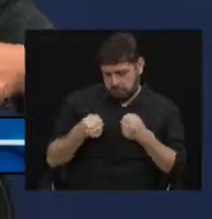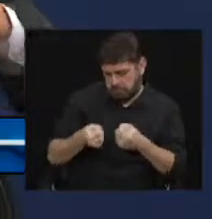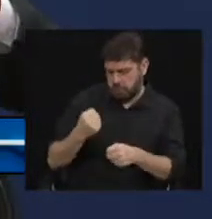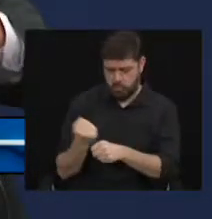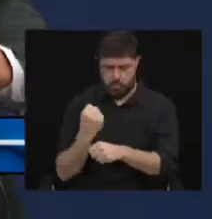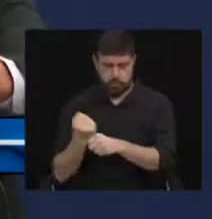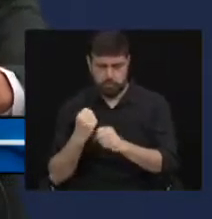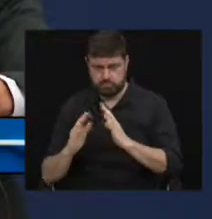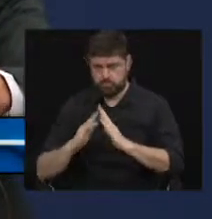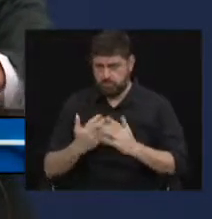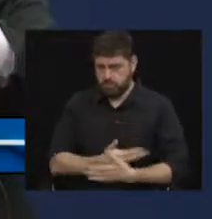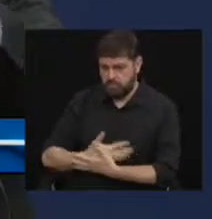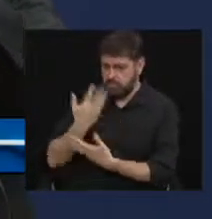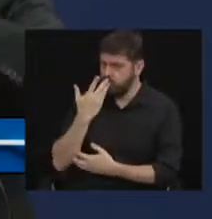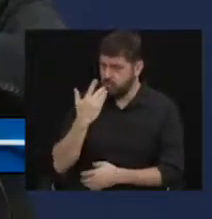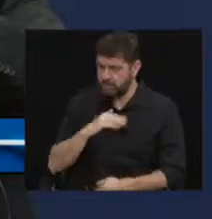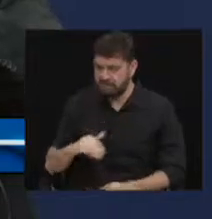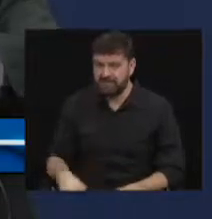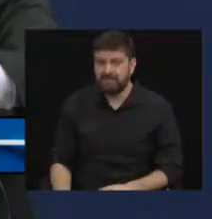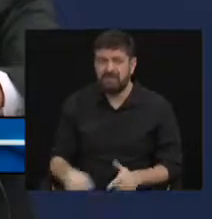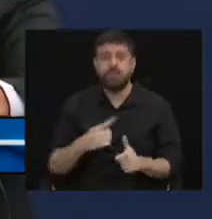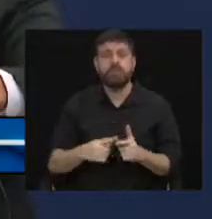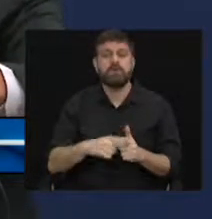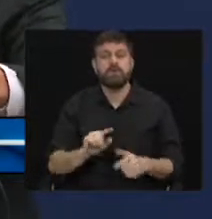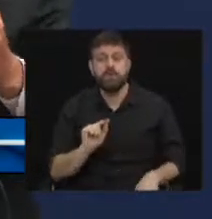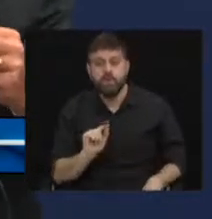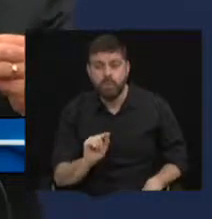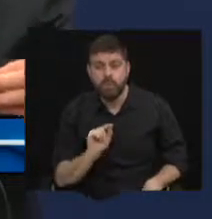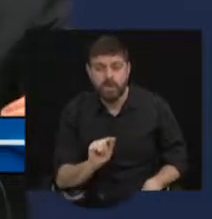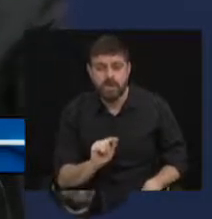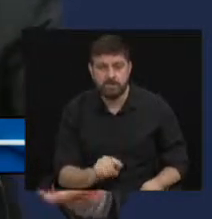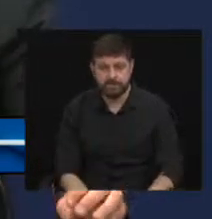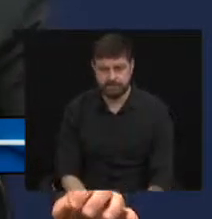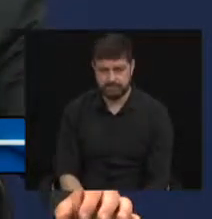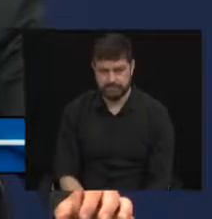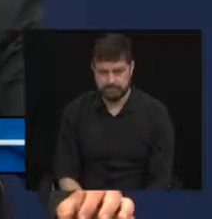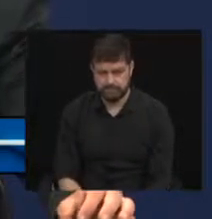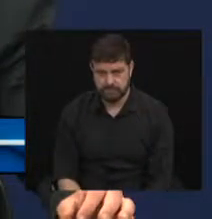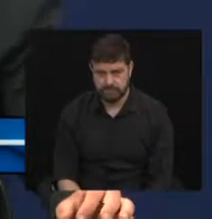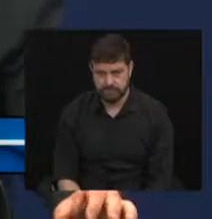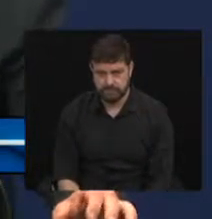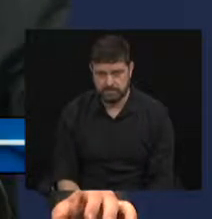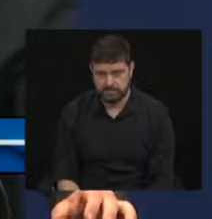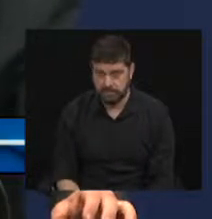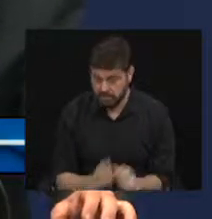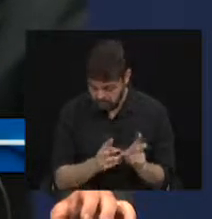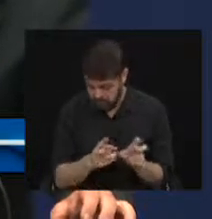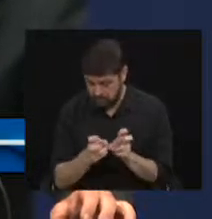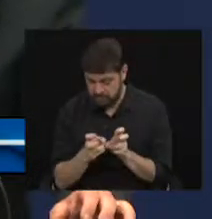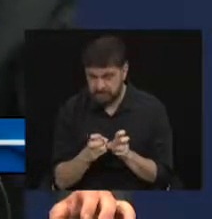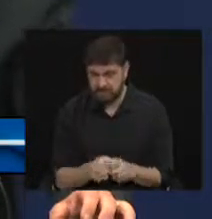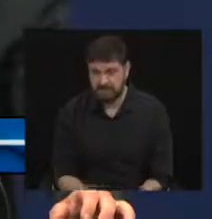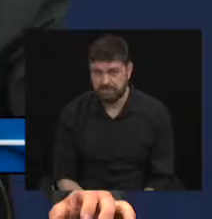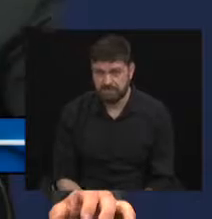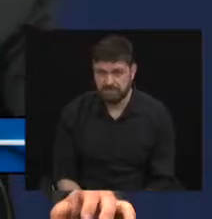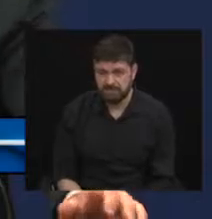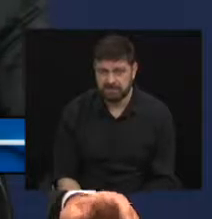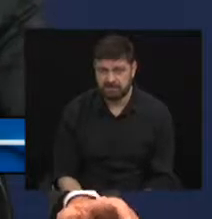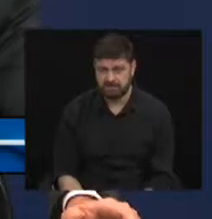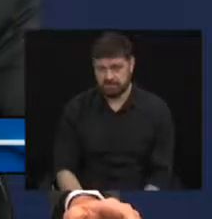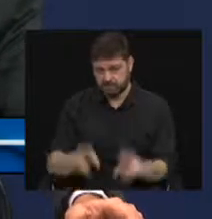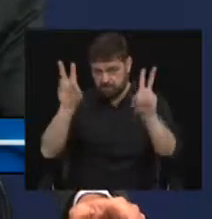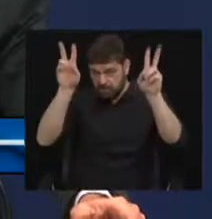que existem nos terminais, por exemplo, estão mais precários ainda, mais precários. É banheiro que não tem porta, a